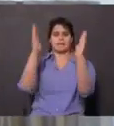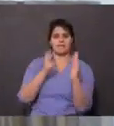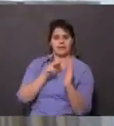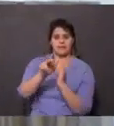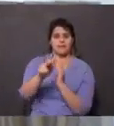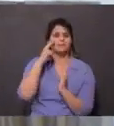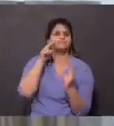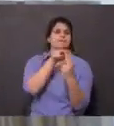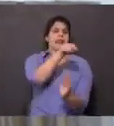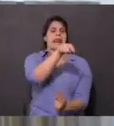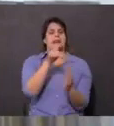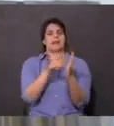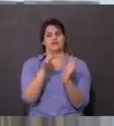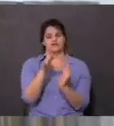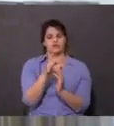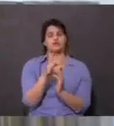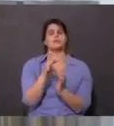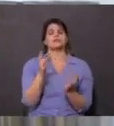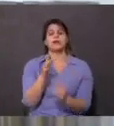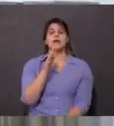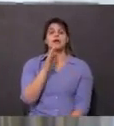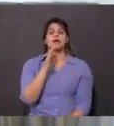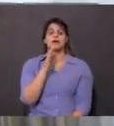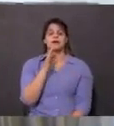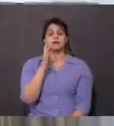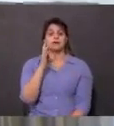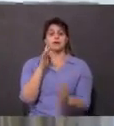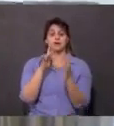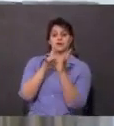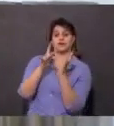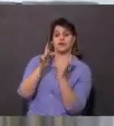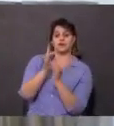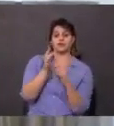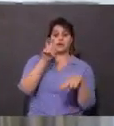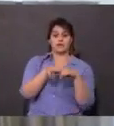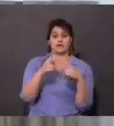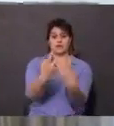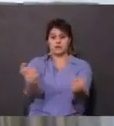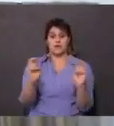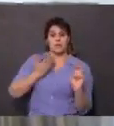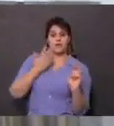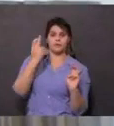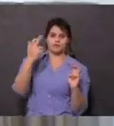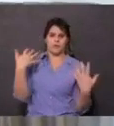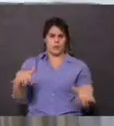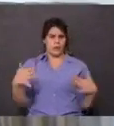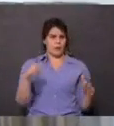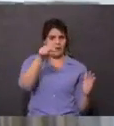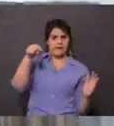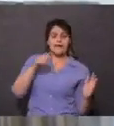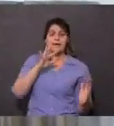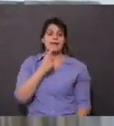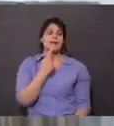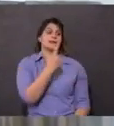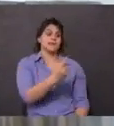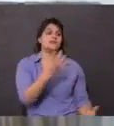When his parents saw him, they were astonished. And his mother said to him,